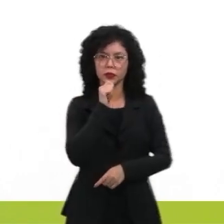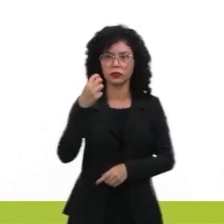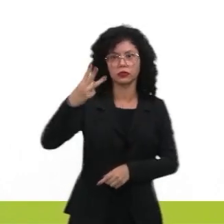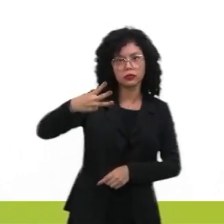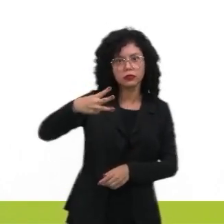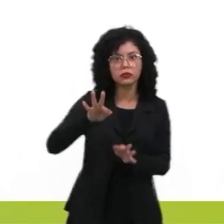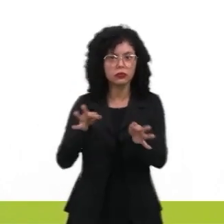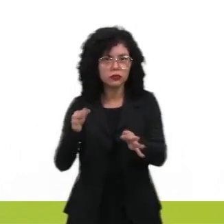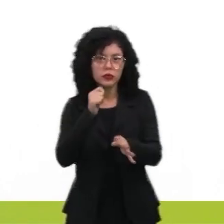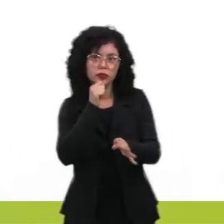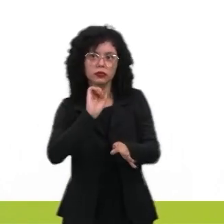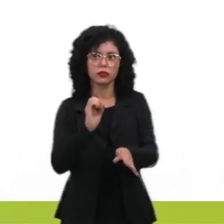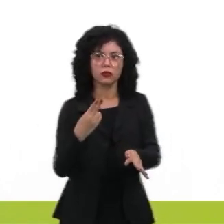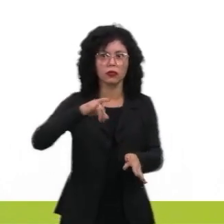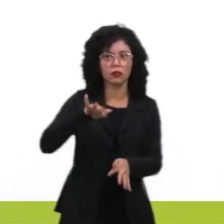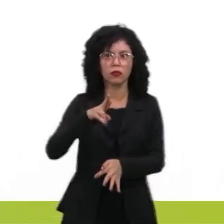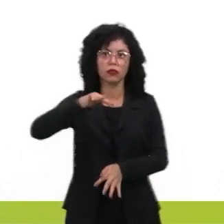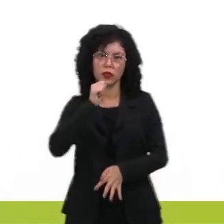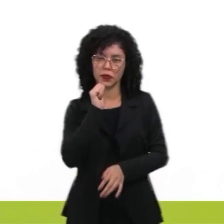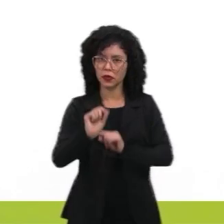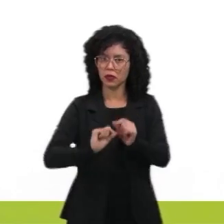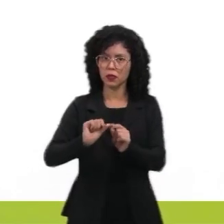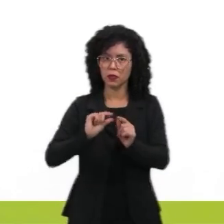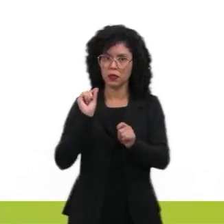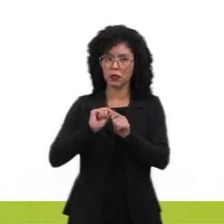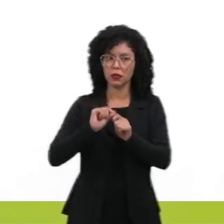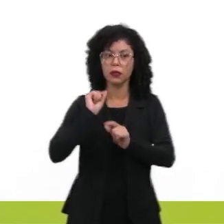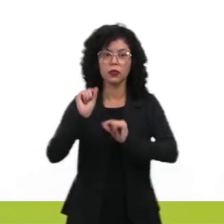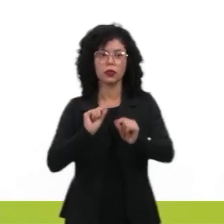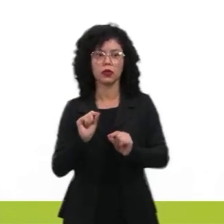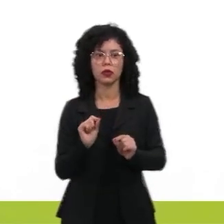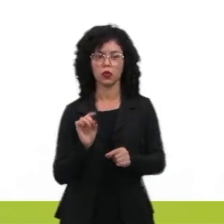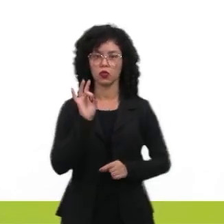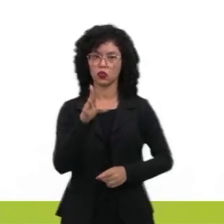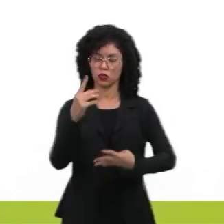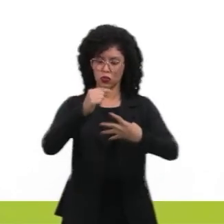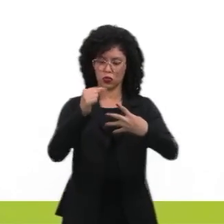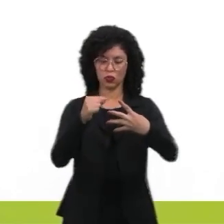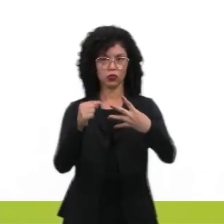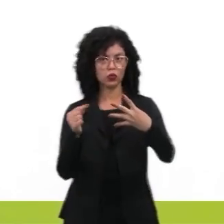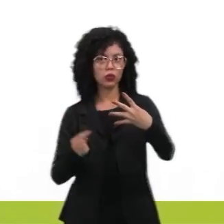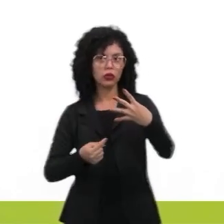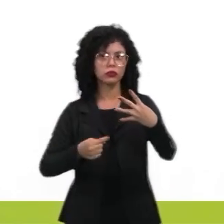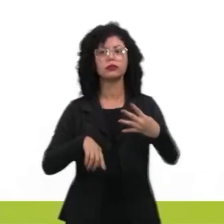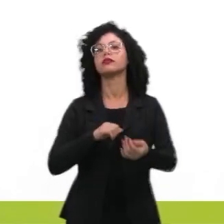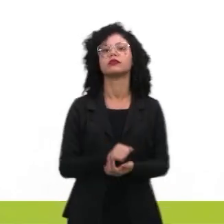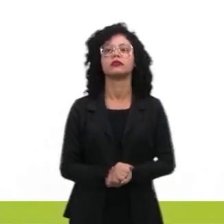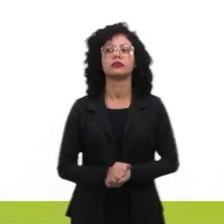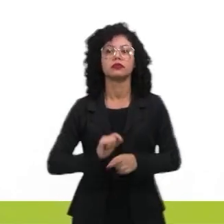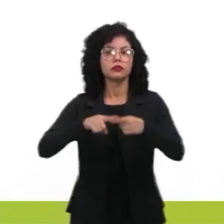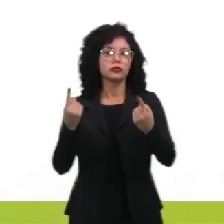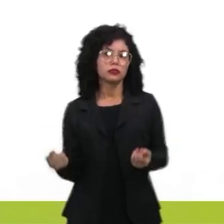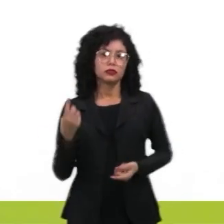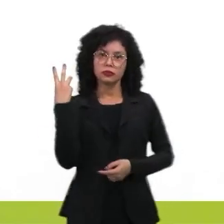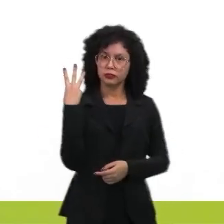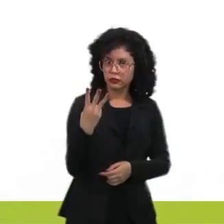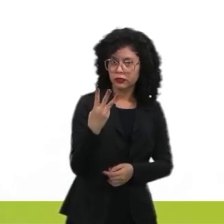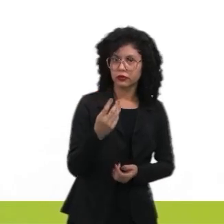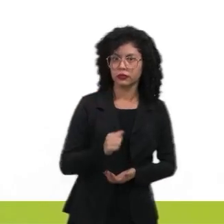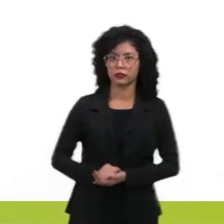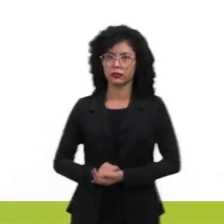simples ou composta, vamos realizar apenas 4 passos. Eu coloquei 4 passos, mas na verdade são 3